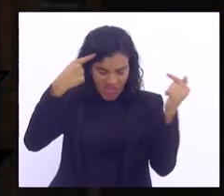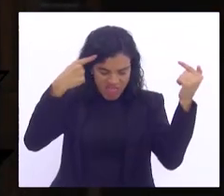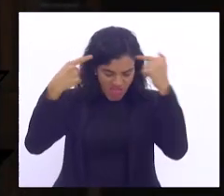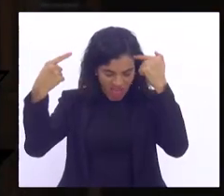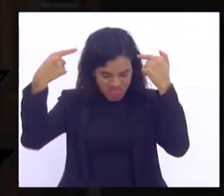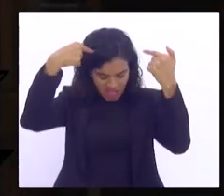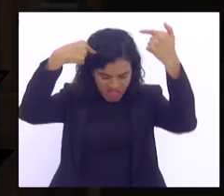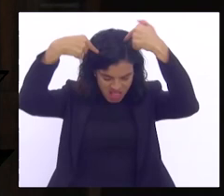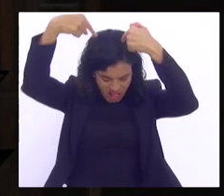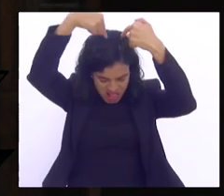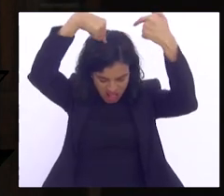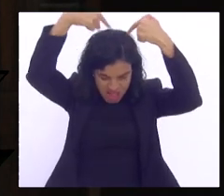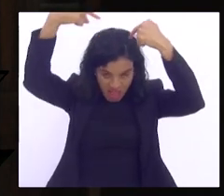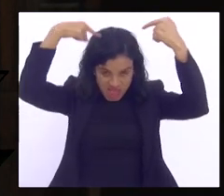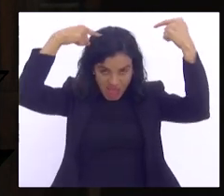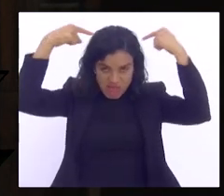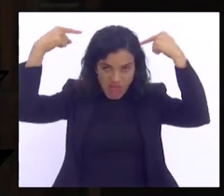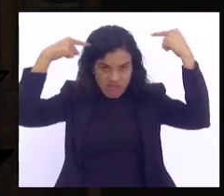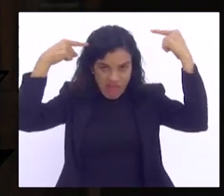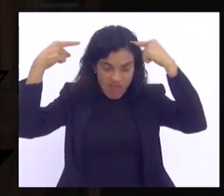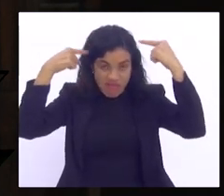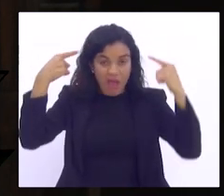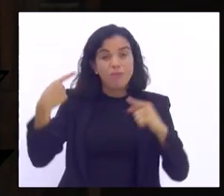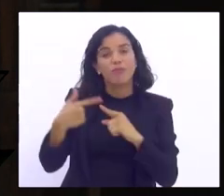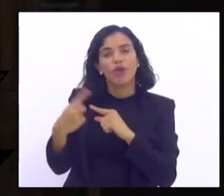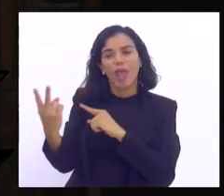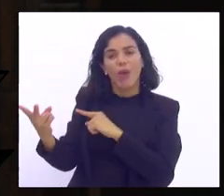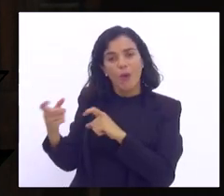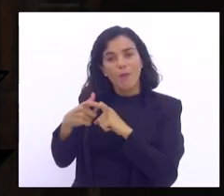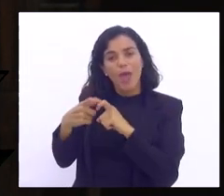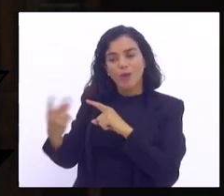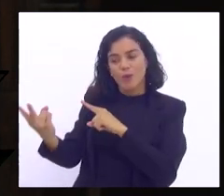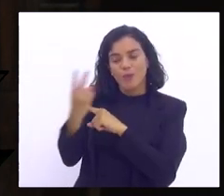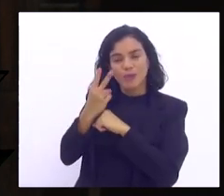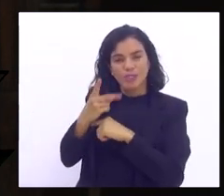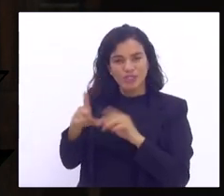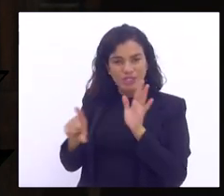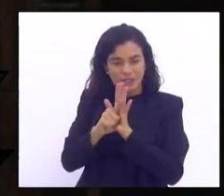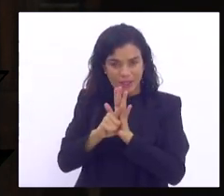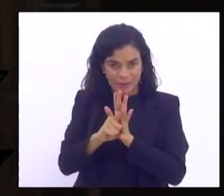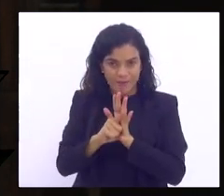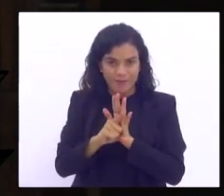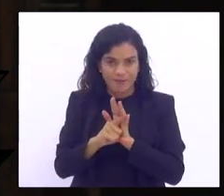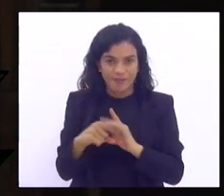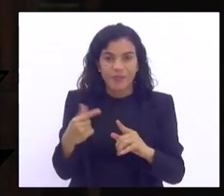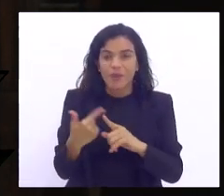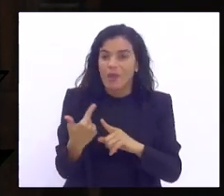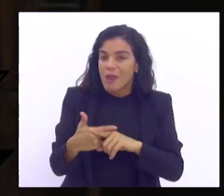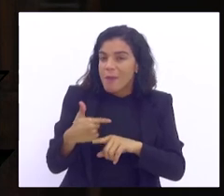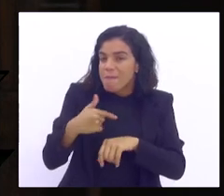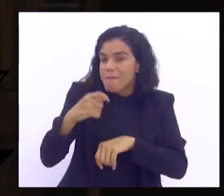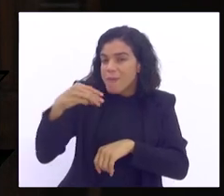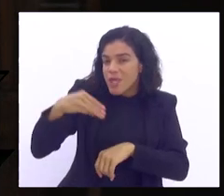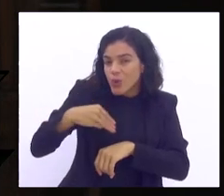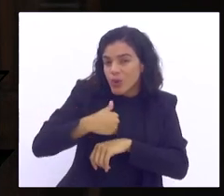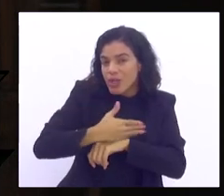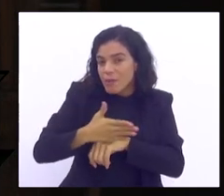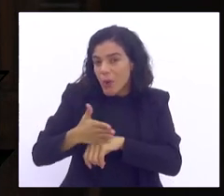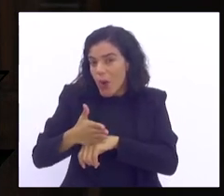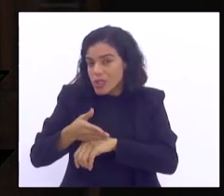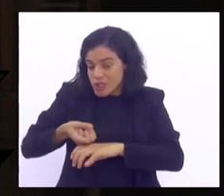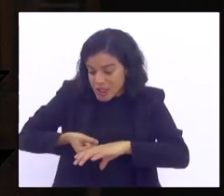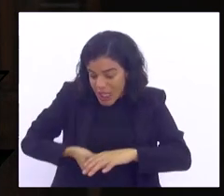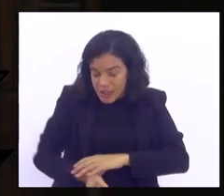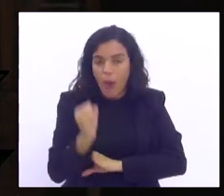de retirá-la, porque assim ele é protegido pela lei. Caso contrário, alguns minutos depois, ele seria um criminoso.